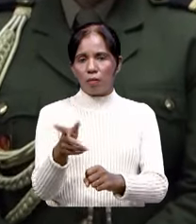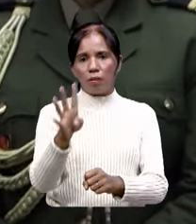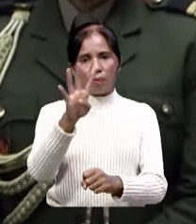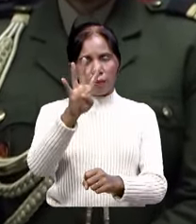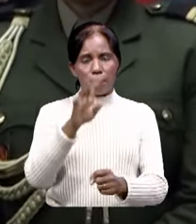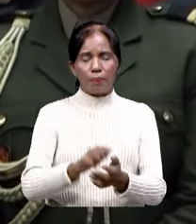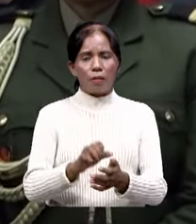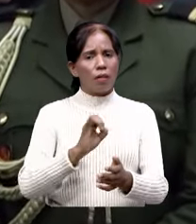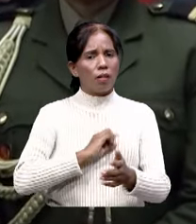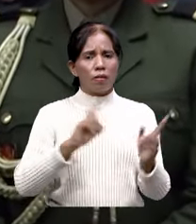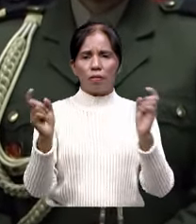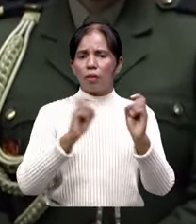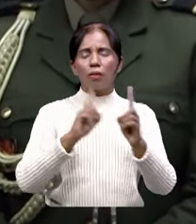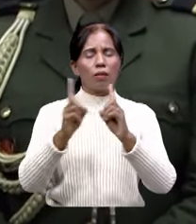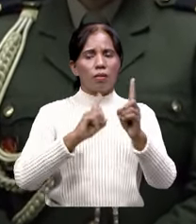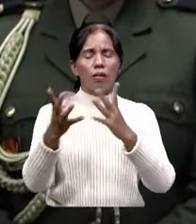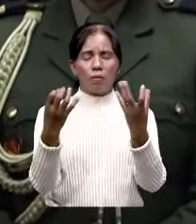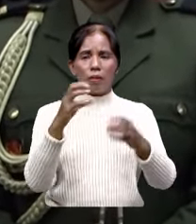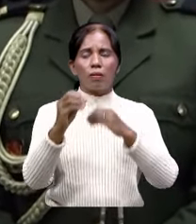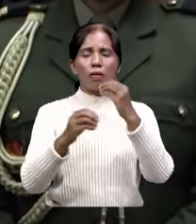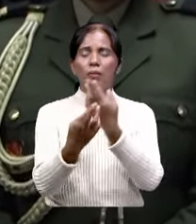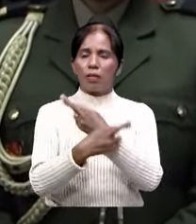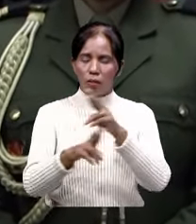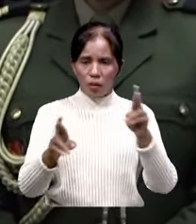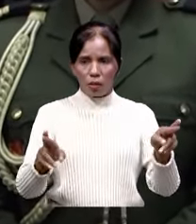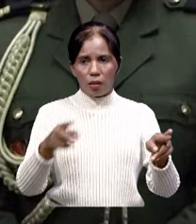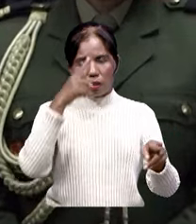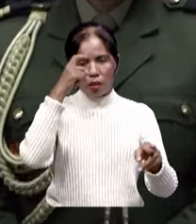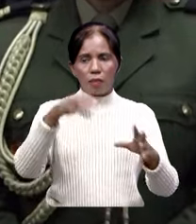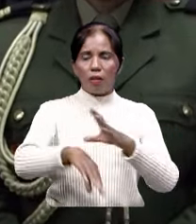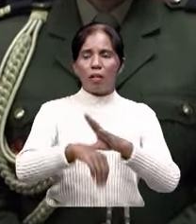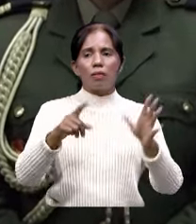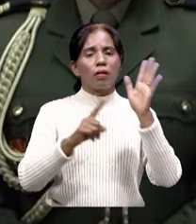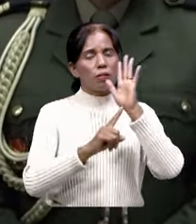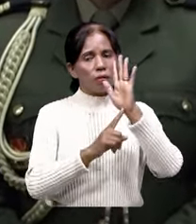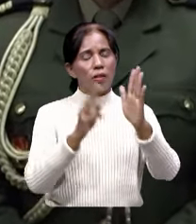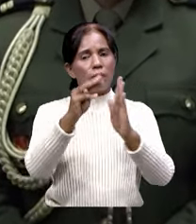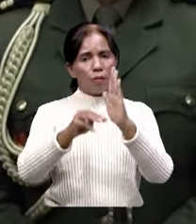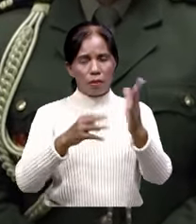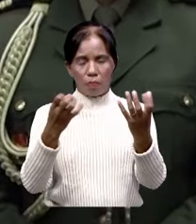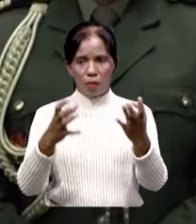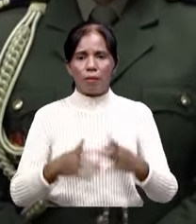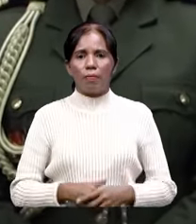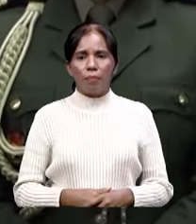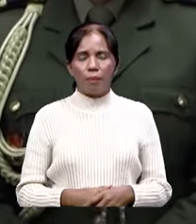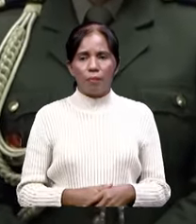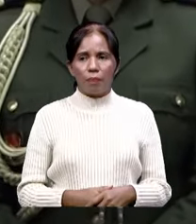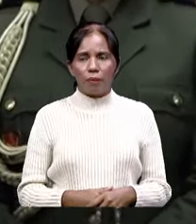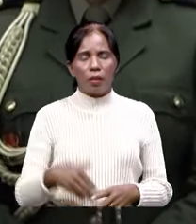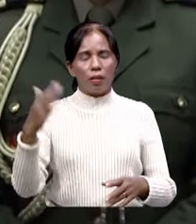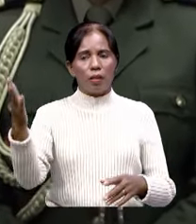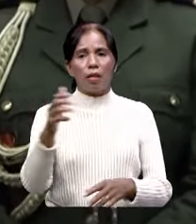A la culia bara quando va risultato tamba site on e media lo chiedo e a Abu